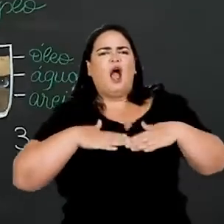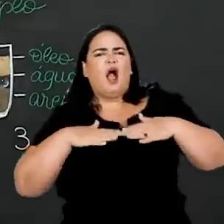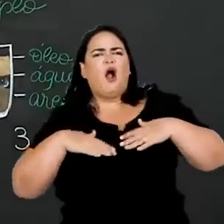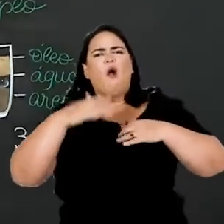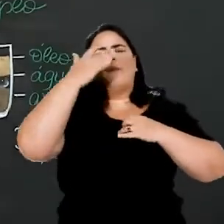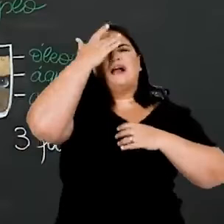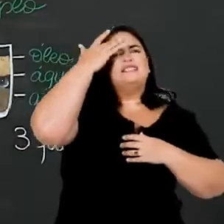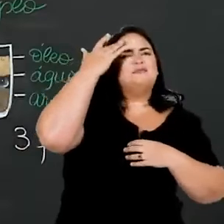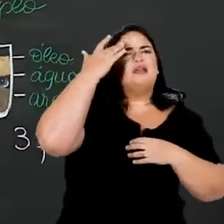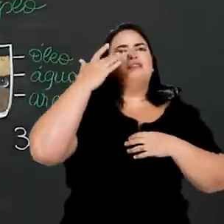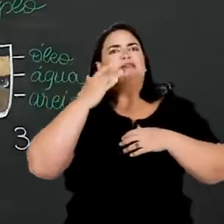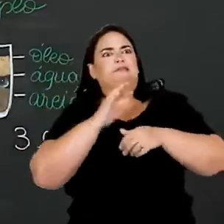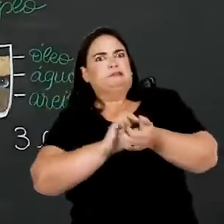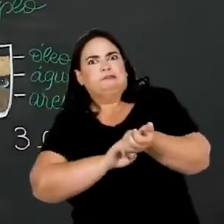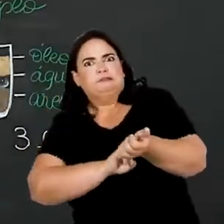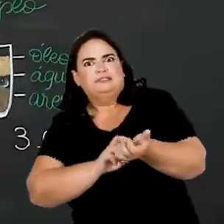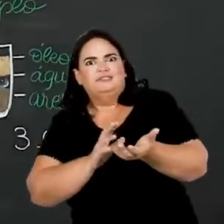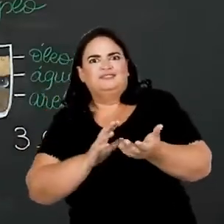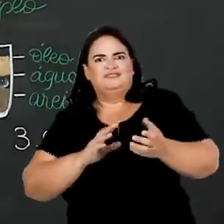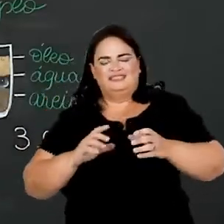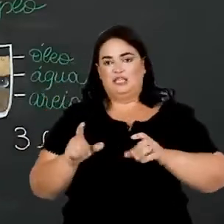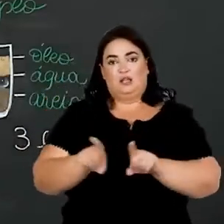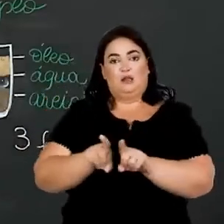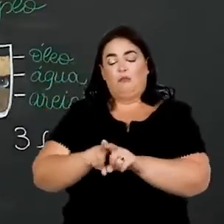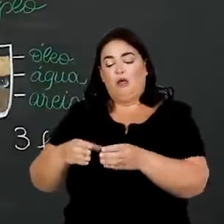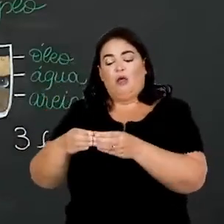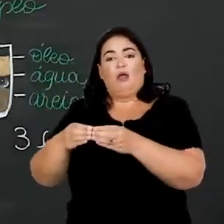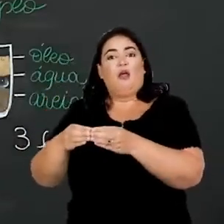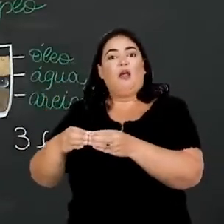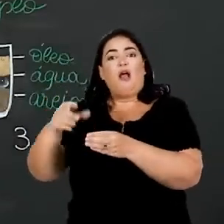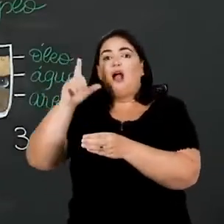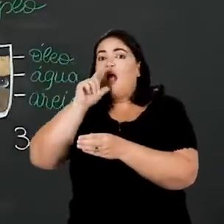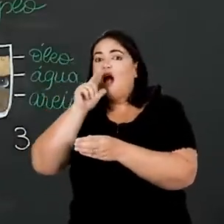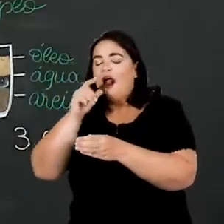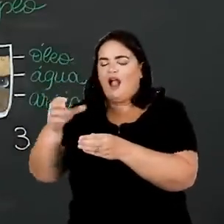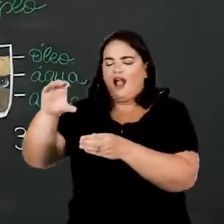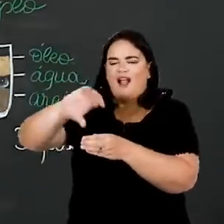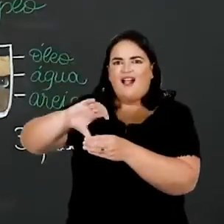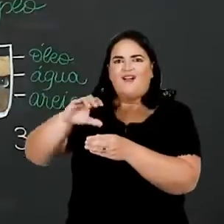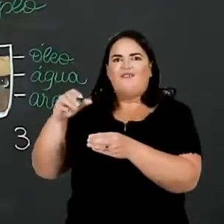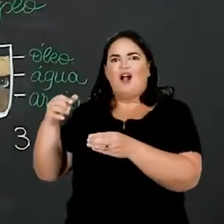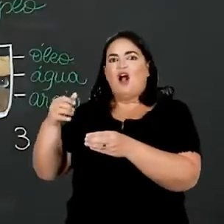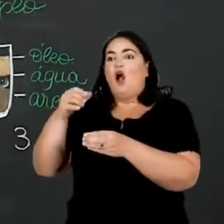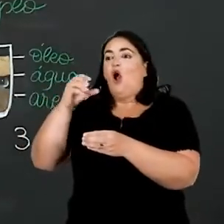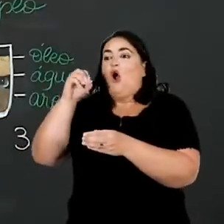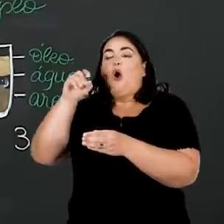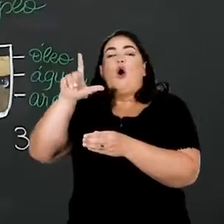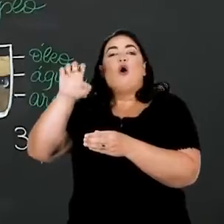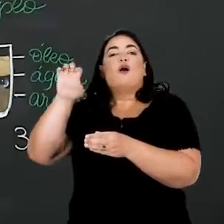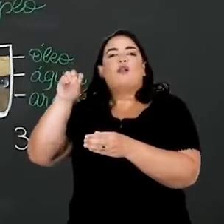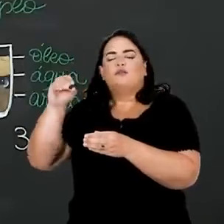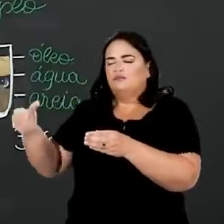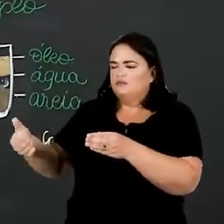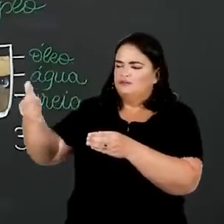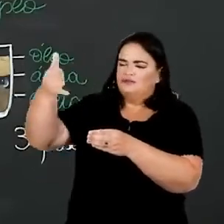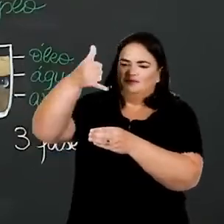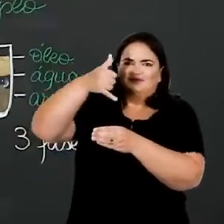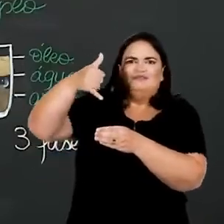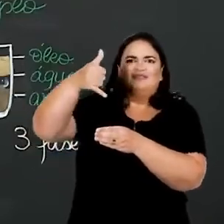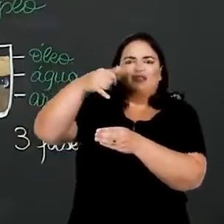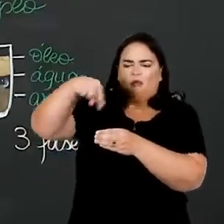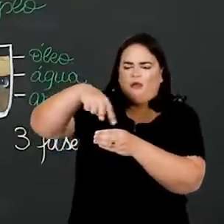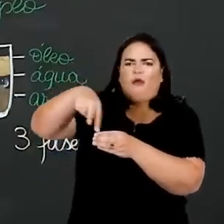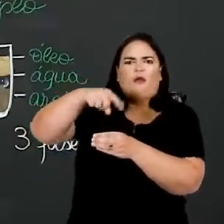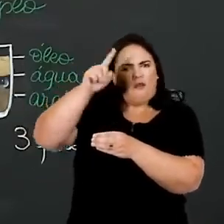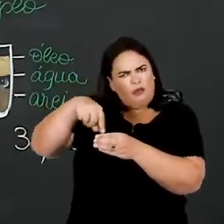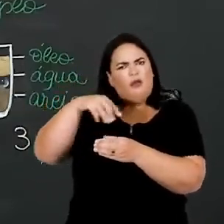açúcar. Pego aqui água com óleo para fazer lá o seu macarrãozinho. Tá aqui, é uma